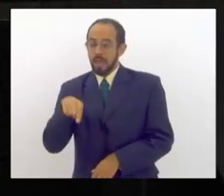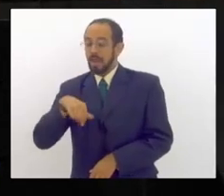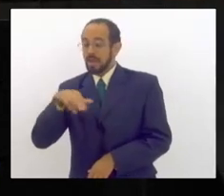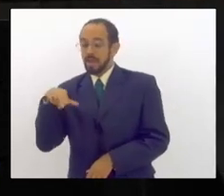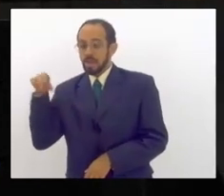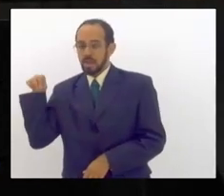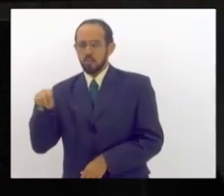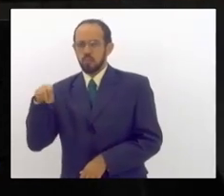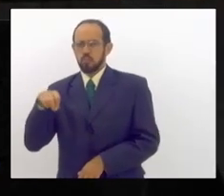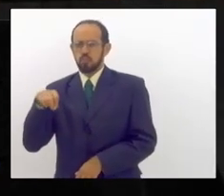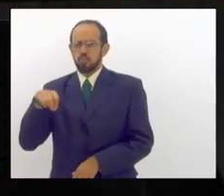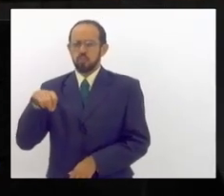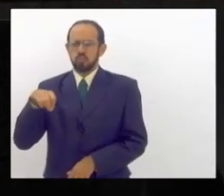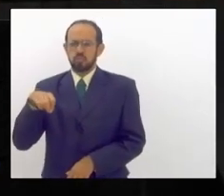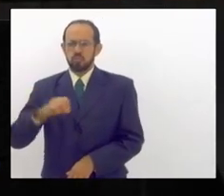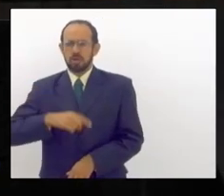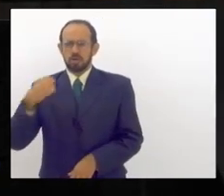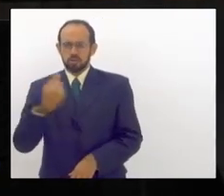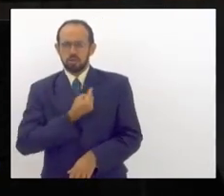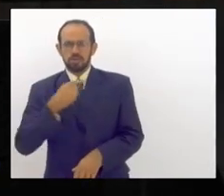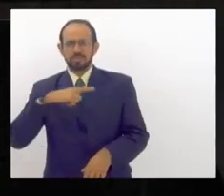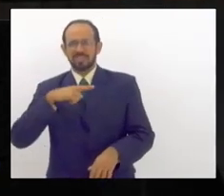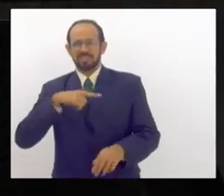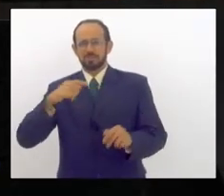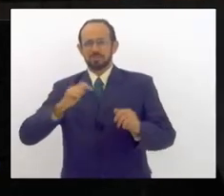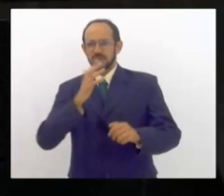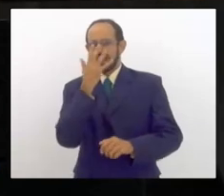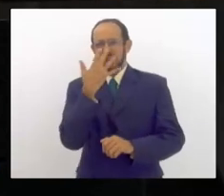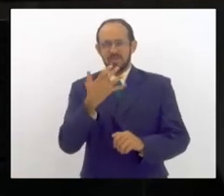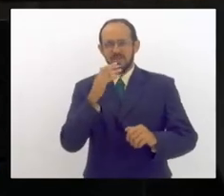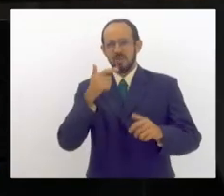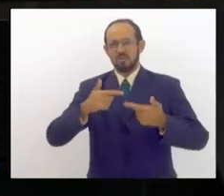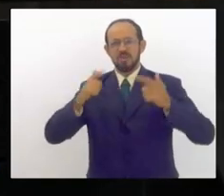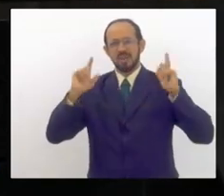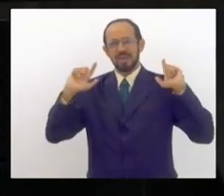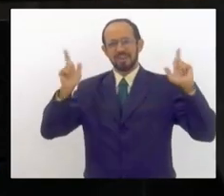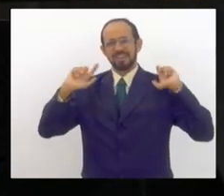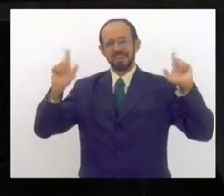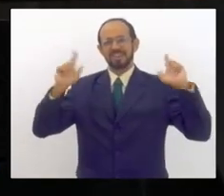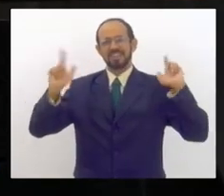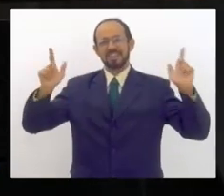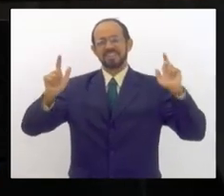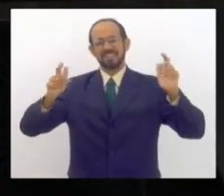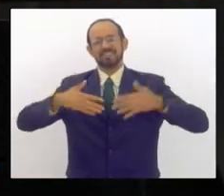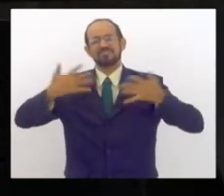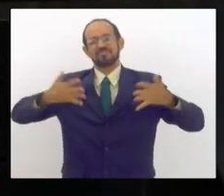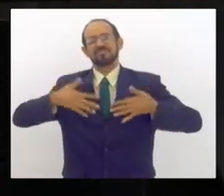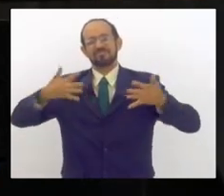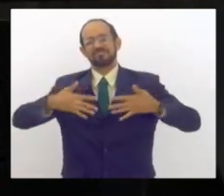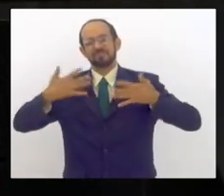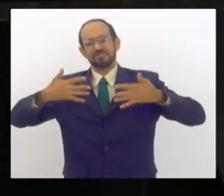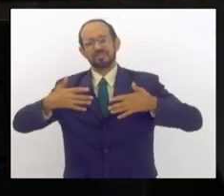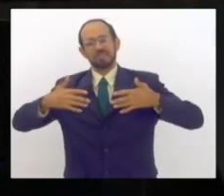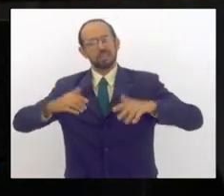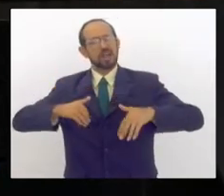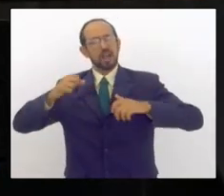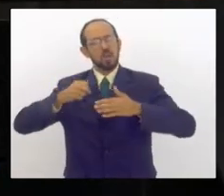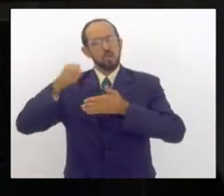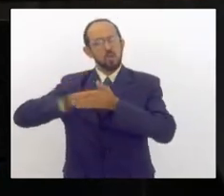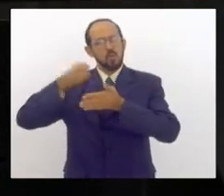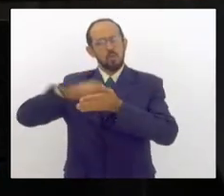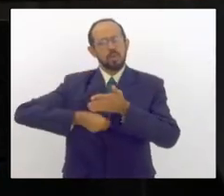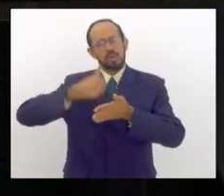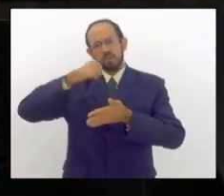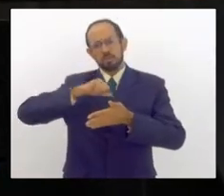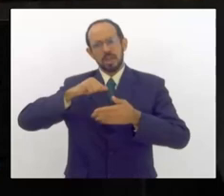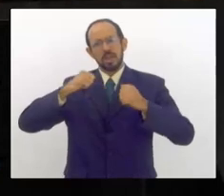nós possamos passar um carnaval com muita alegria, com muita reafirmação da luta das mulheres, podendo estar em qualquer lugar que ela